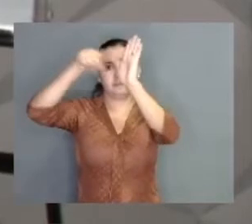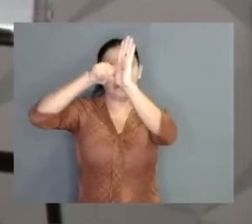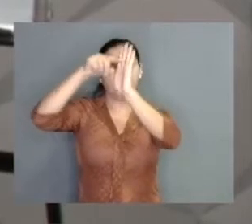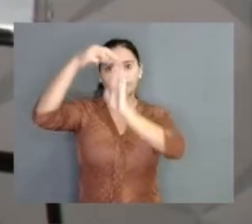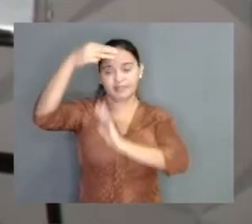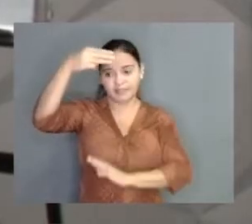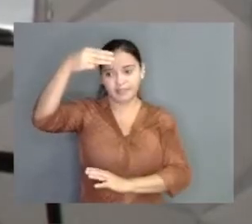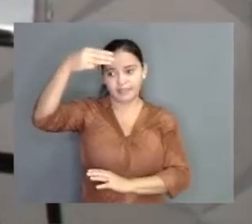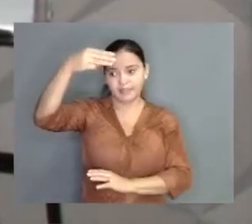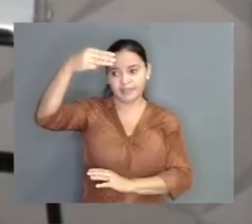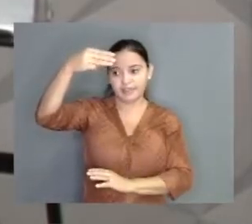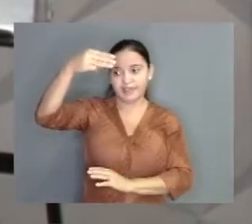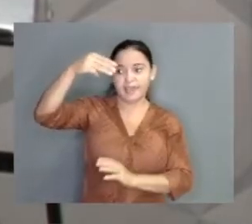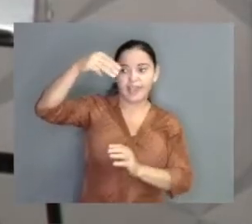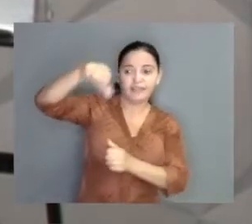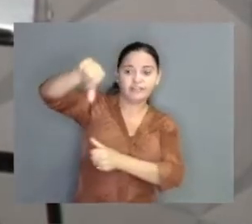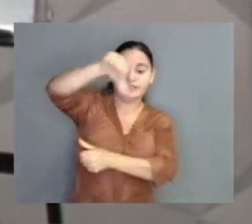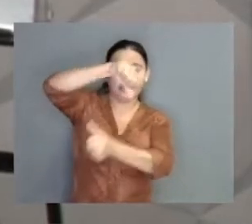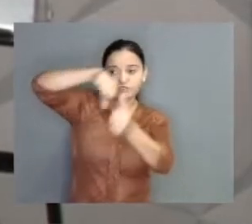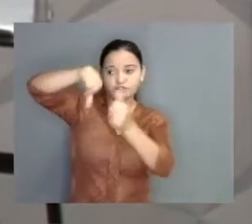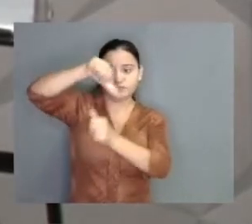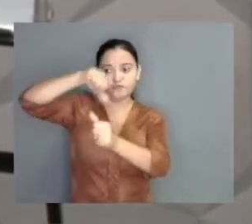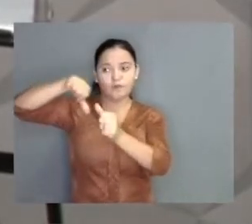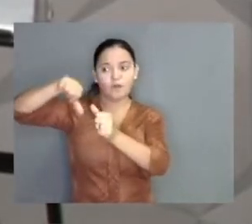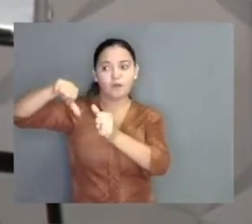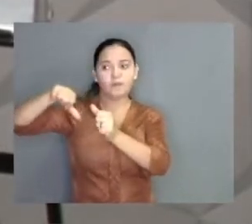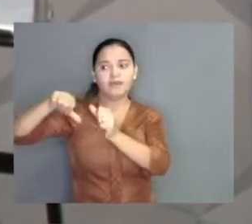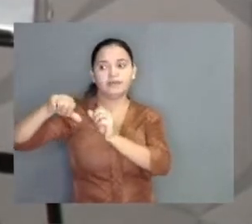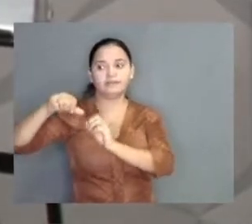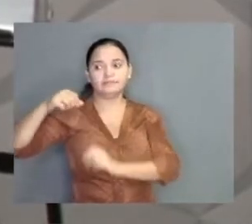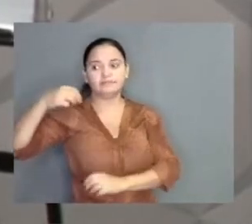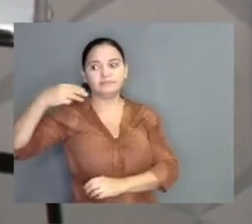negativo, quando ele vier para cá, ele vem positivo.